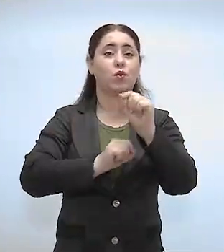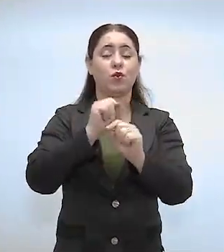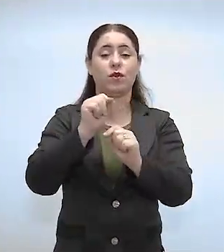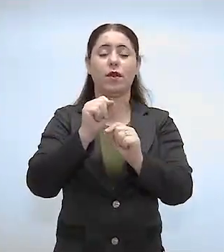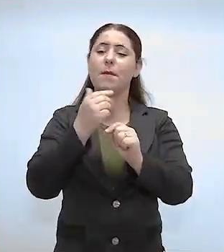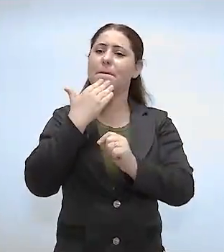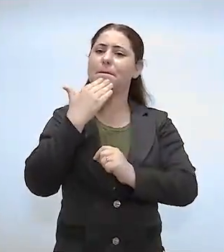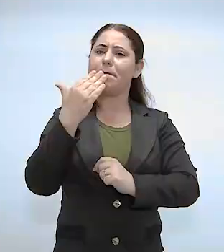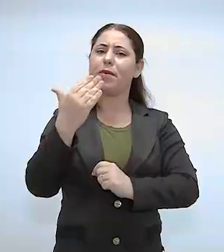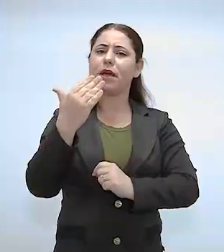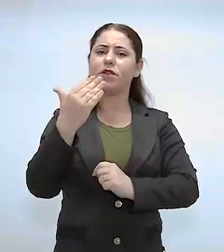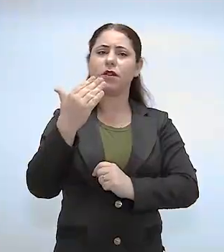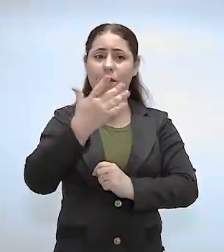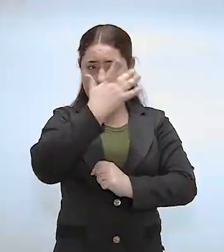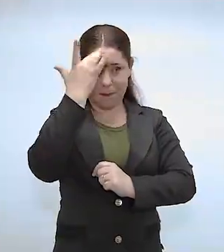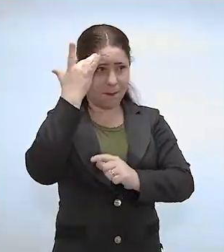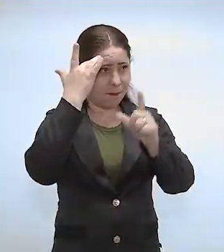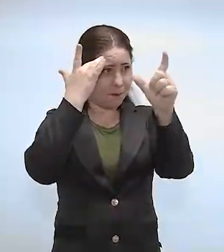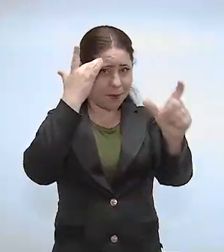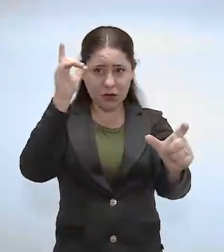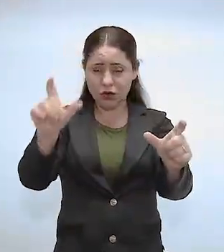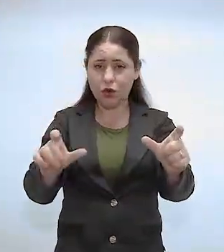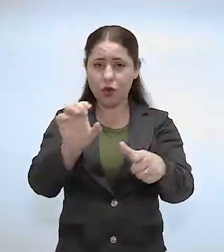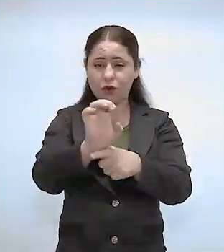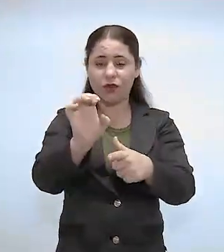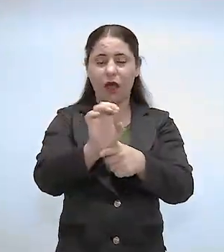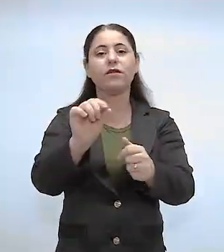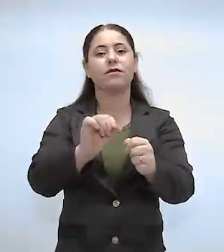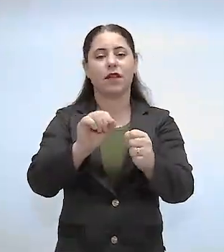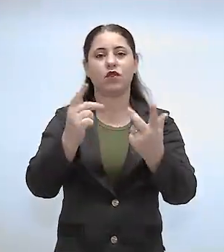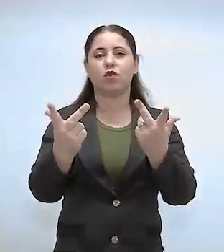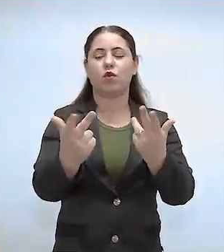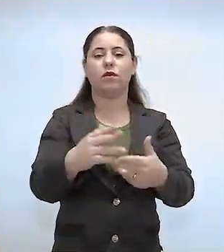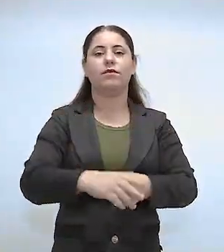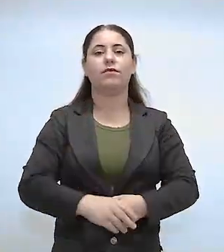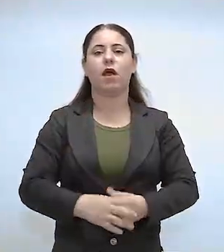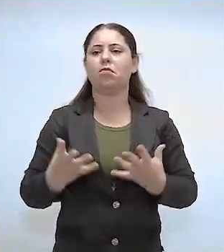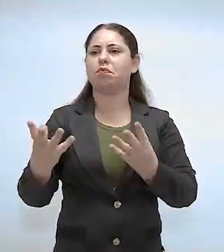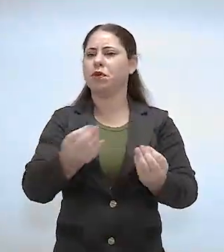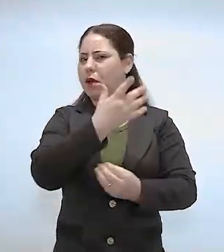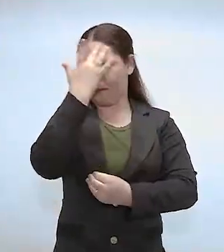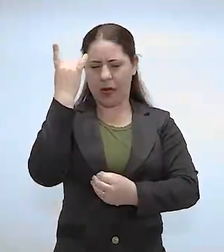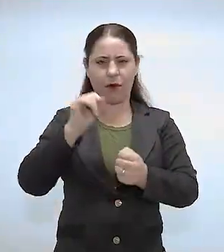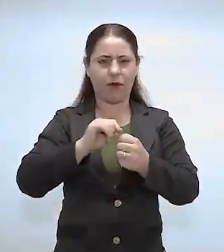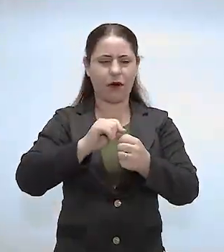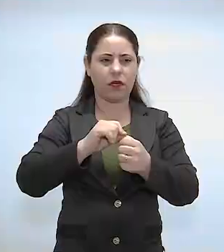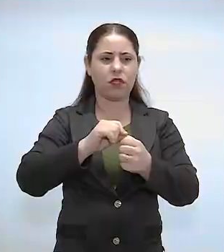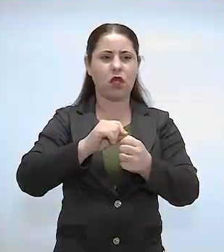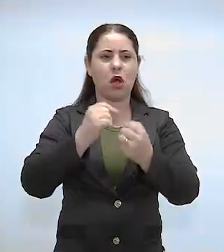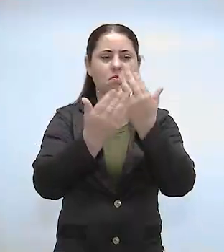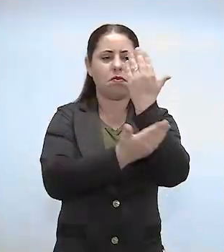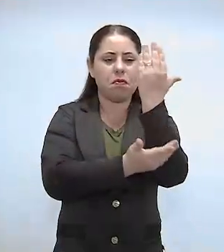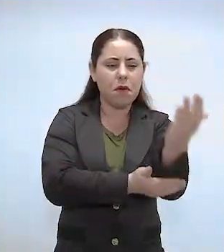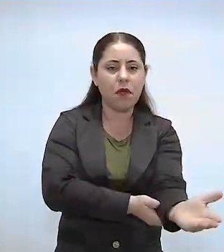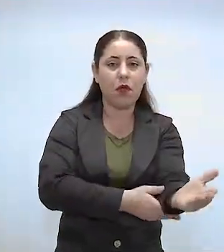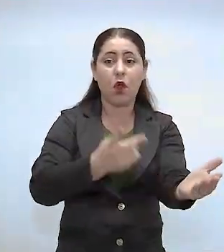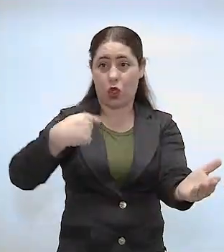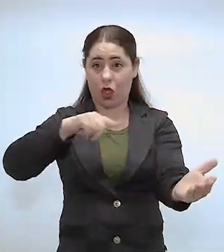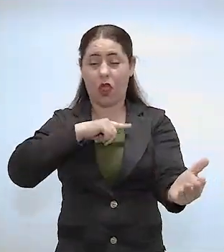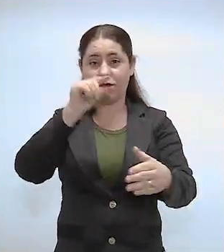fazendo que a gente pede para que as pessoas façam no nosso estado muita gente faz de